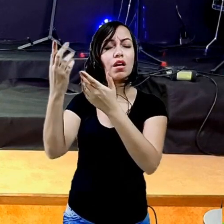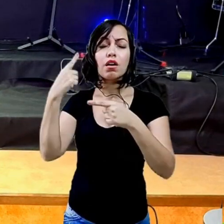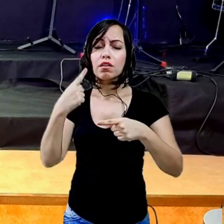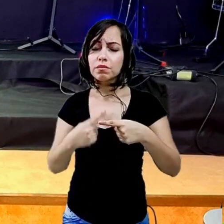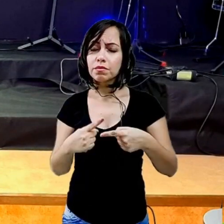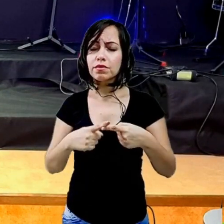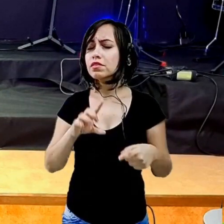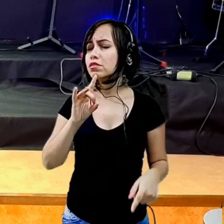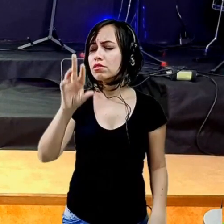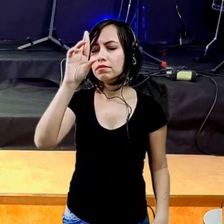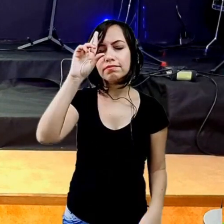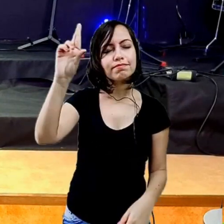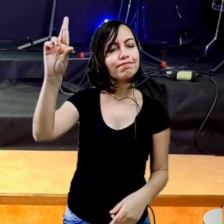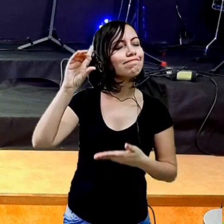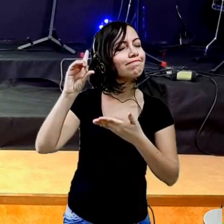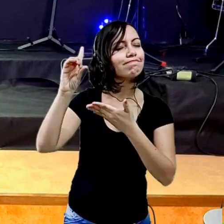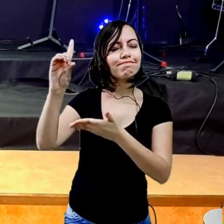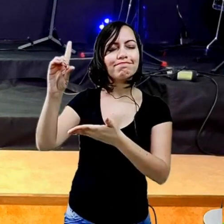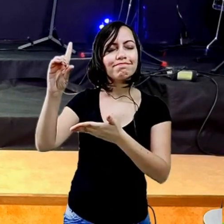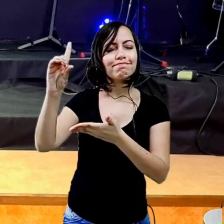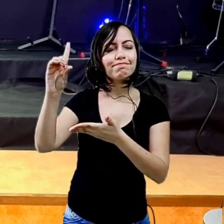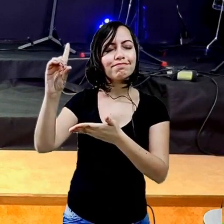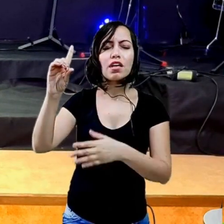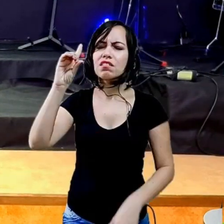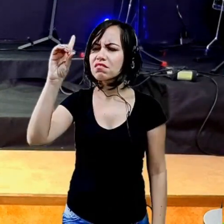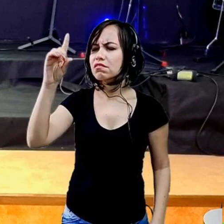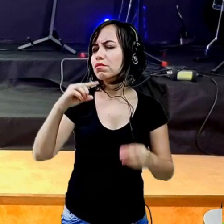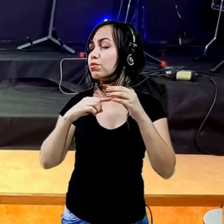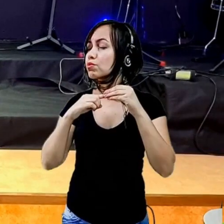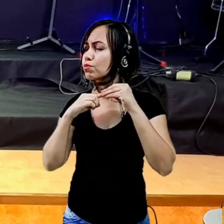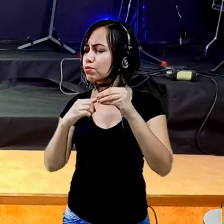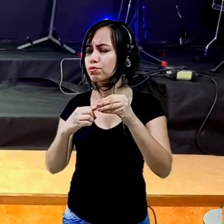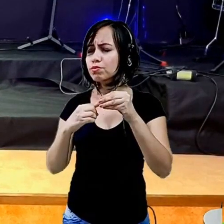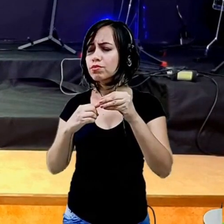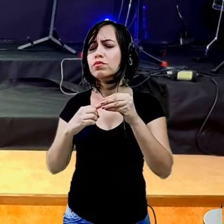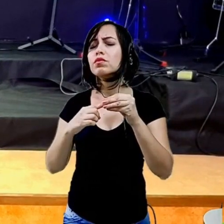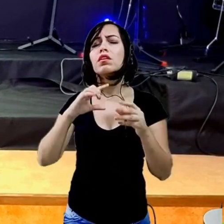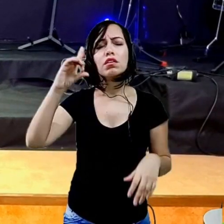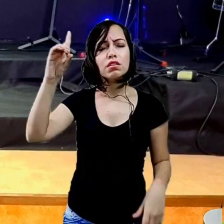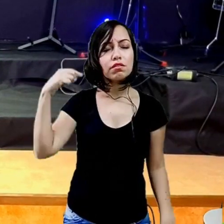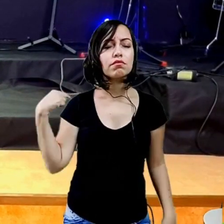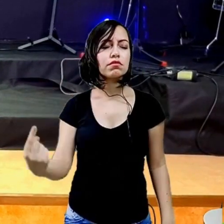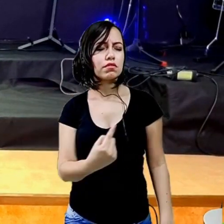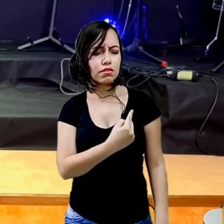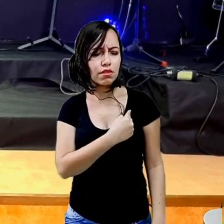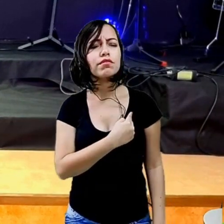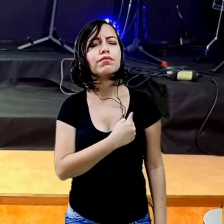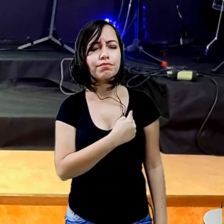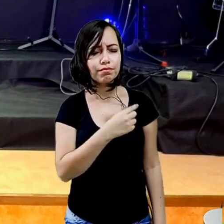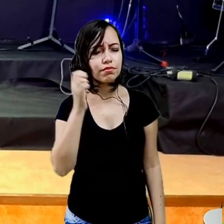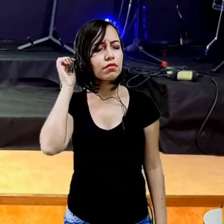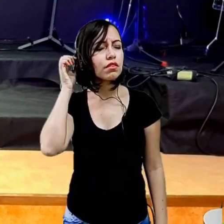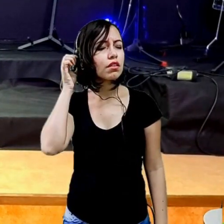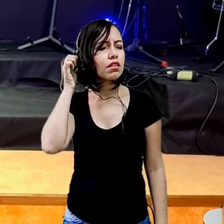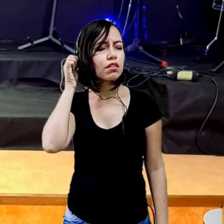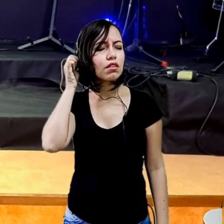só o Senhor é Deus, o Senhor é nosso único Deus, o Senhor é a nossa salvação, o Senhor